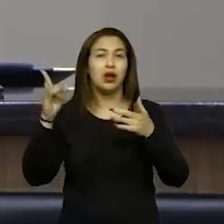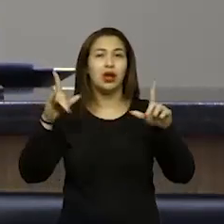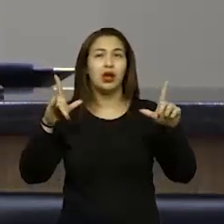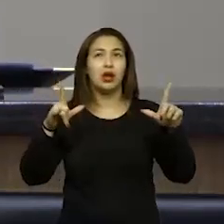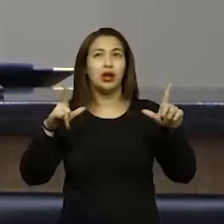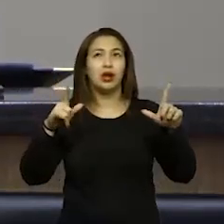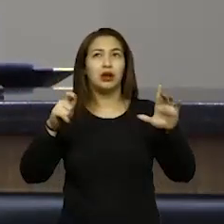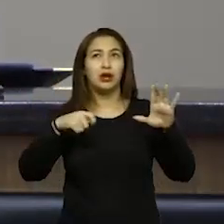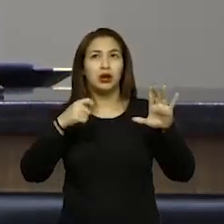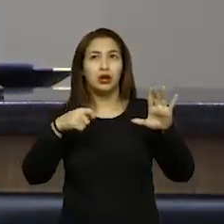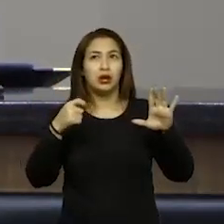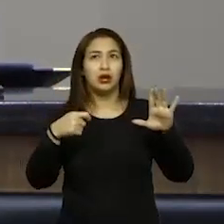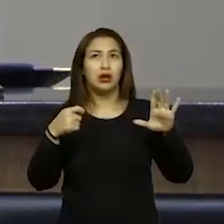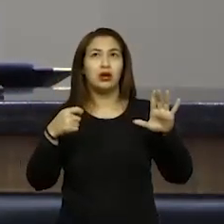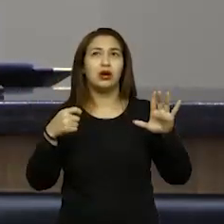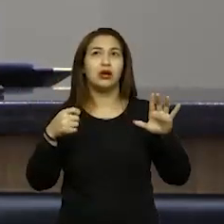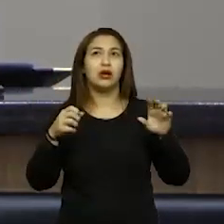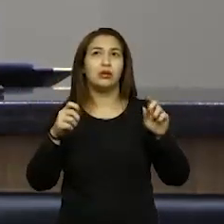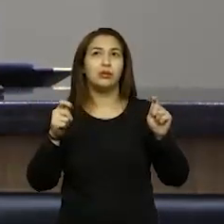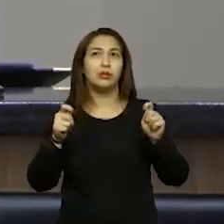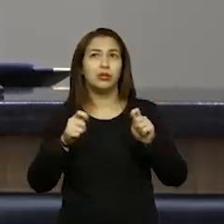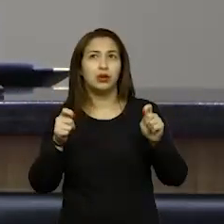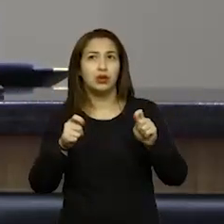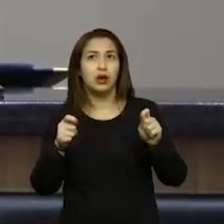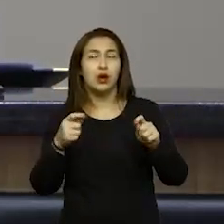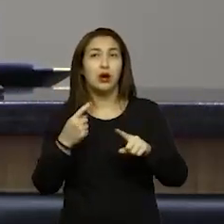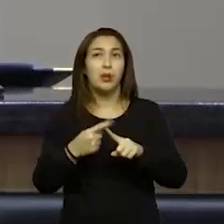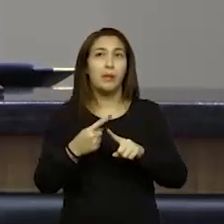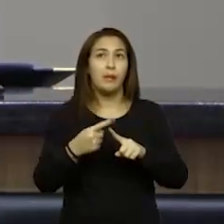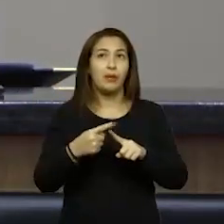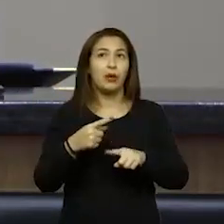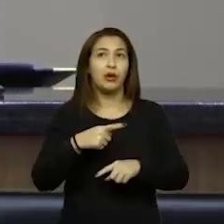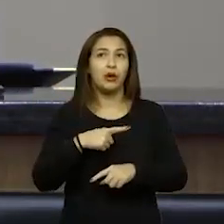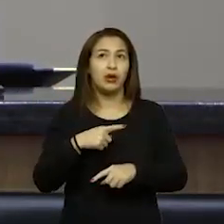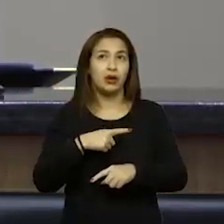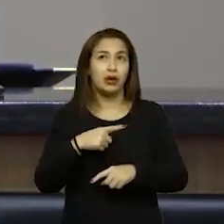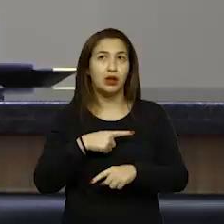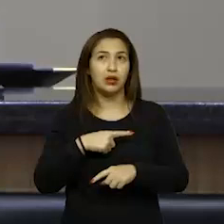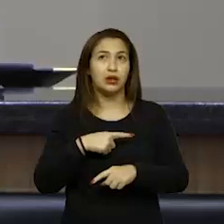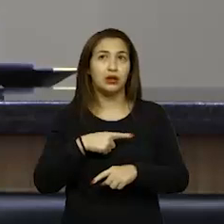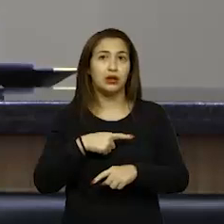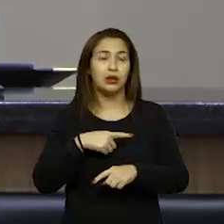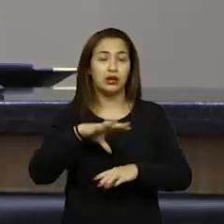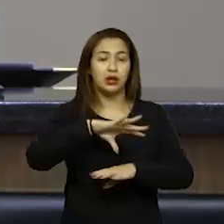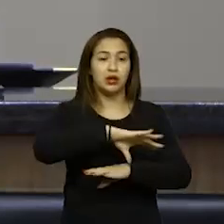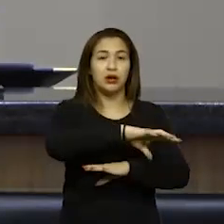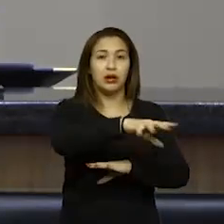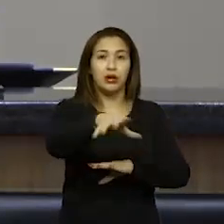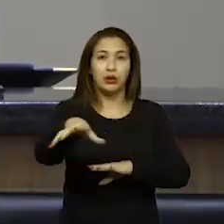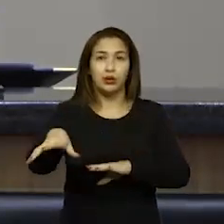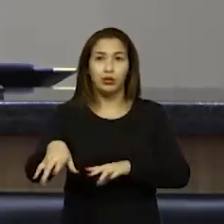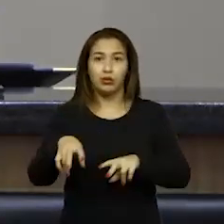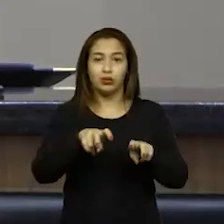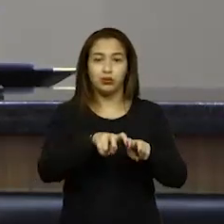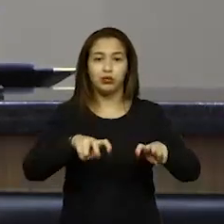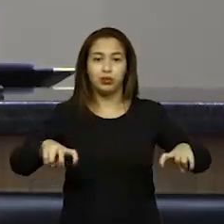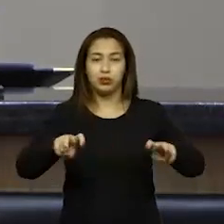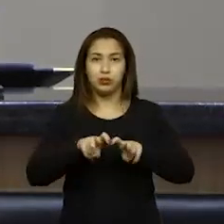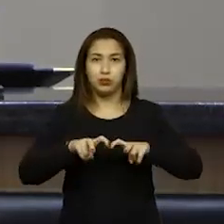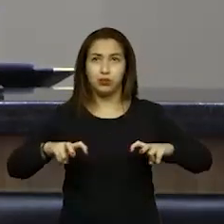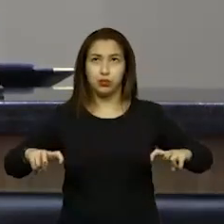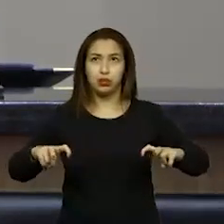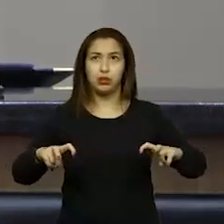reproduzia daqui, preservar muita coisa que nós temos na galeria da nossa casa. E nós estamos